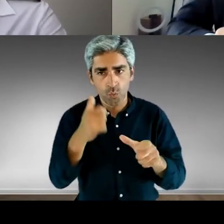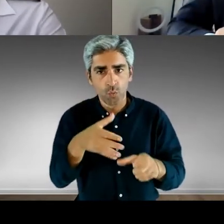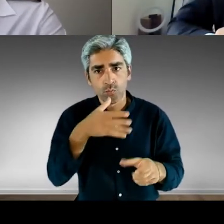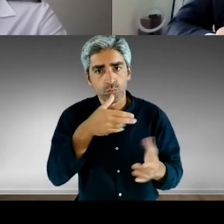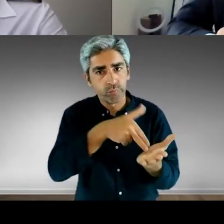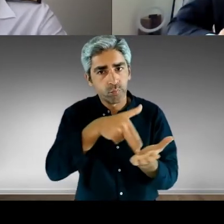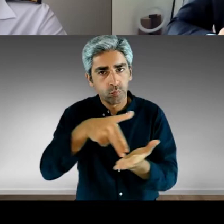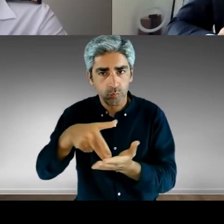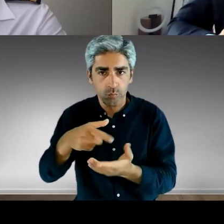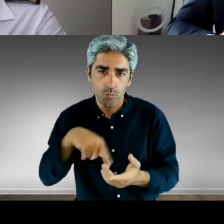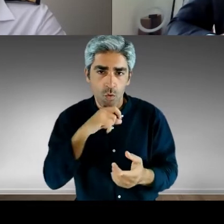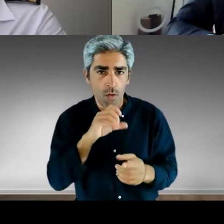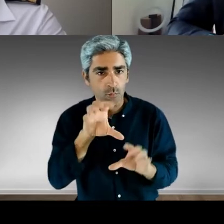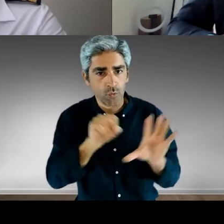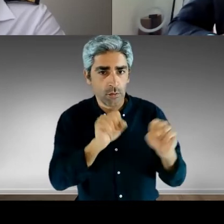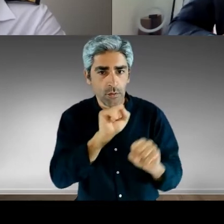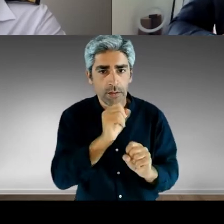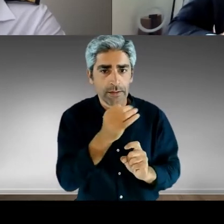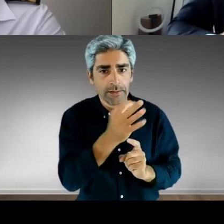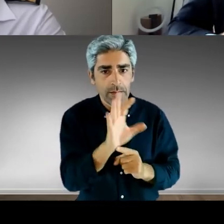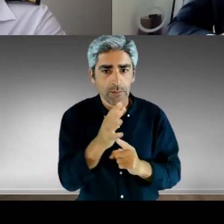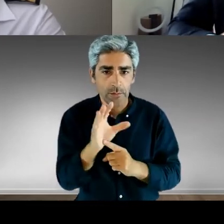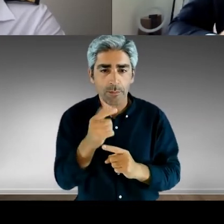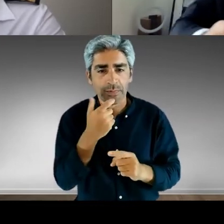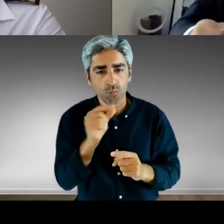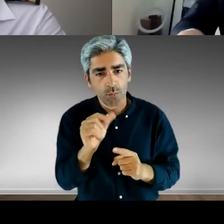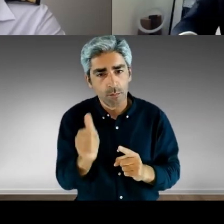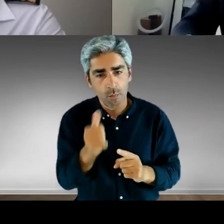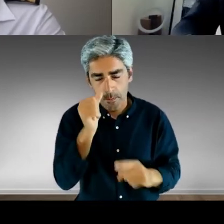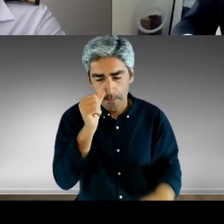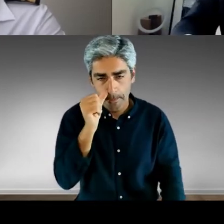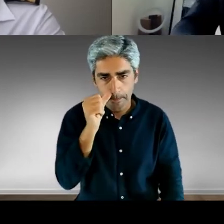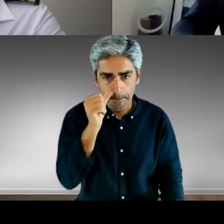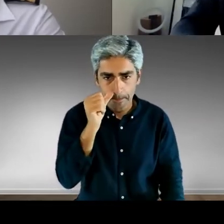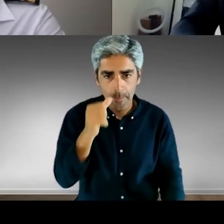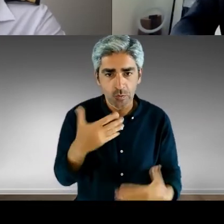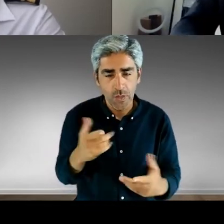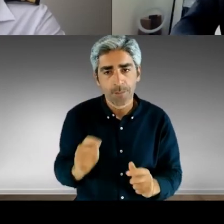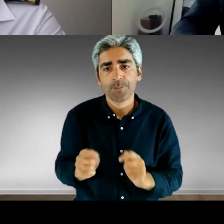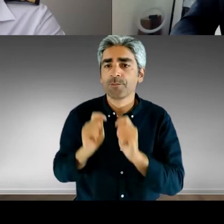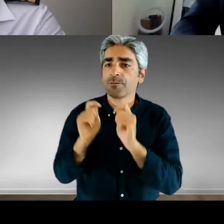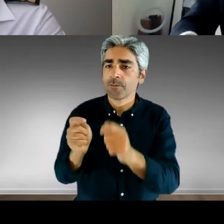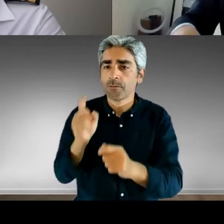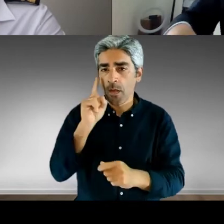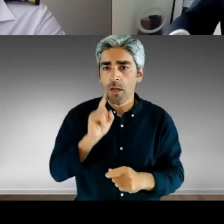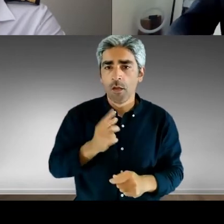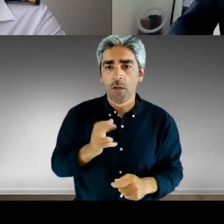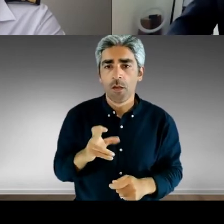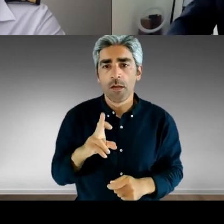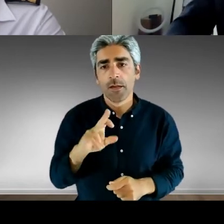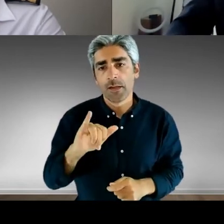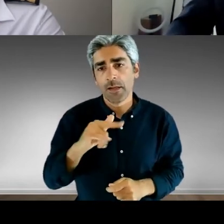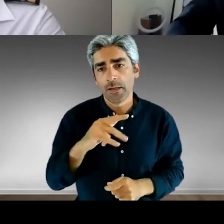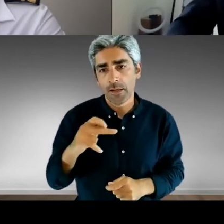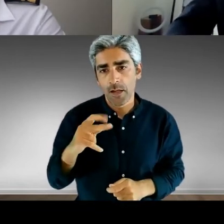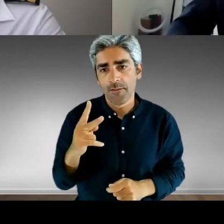certeza voltar a pegar nesses exemplos e percebê-los um pouco melhor. Para já, passo a palavra à doutora Rita Veloso, ela é vogal